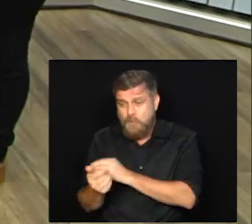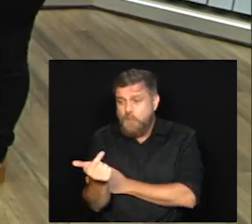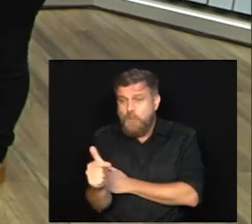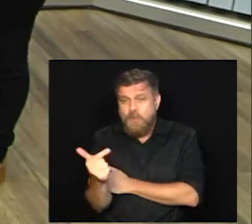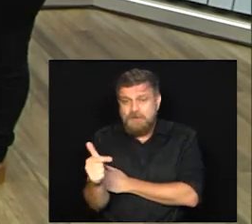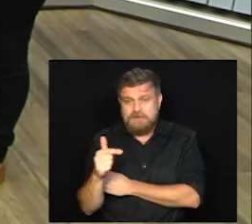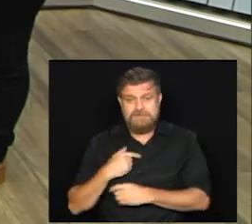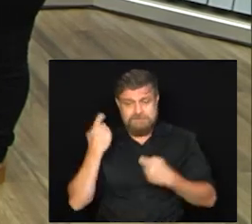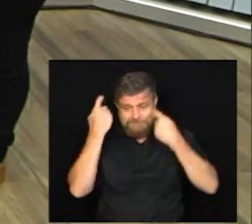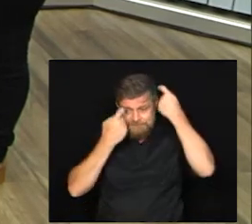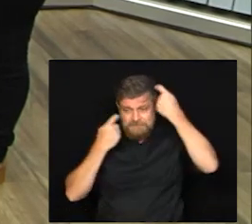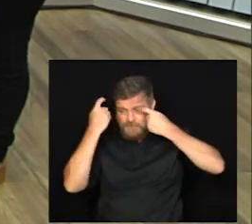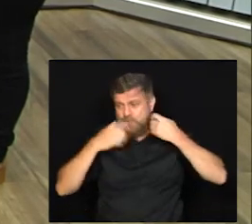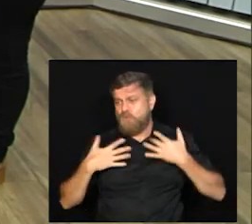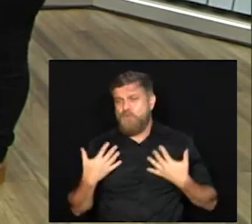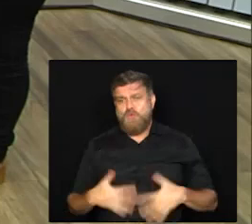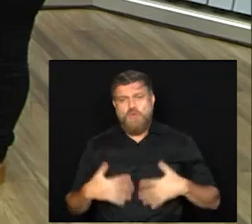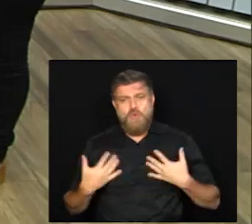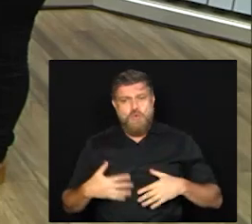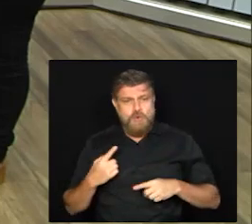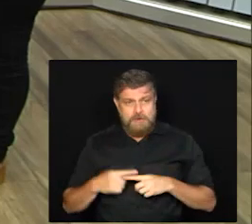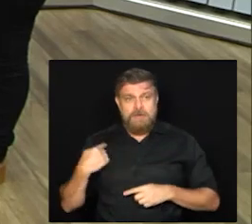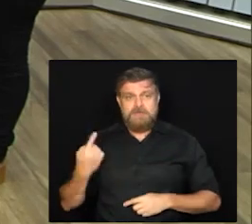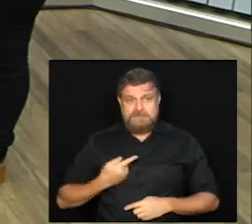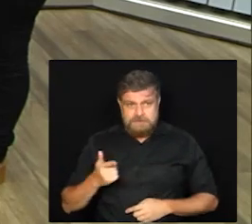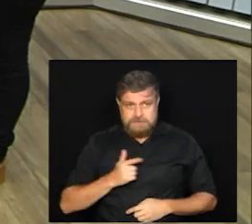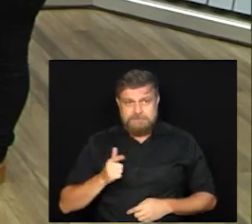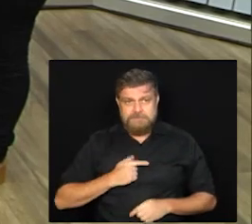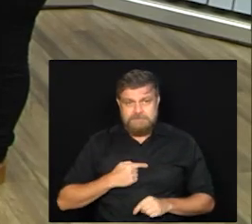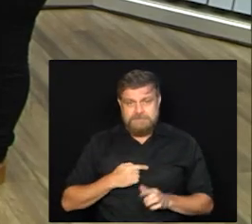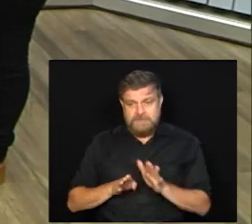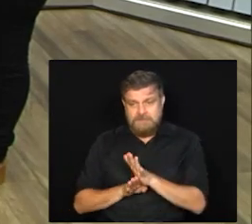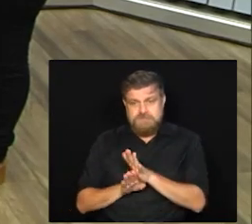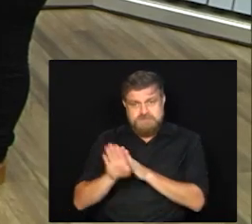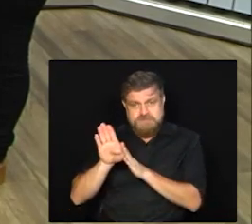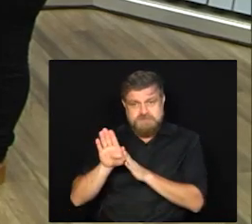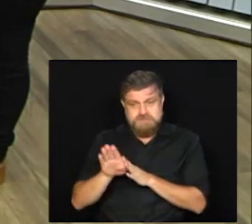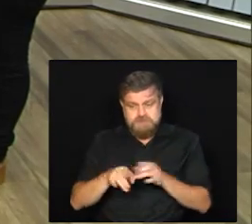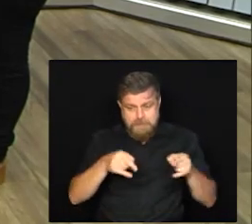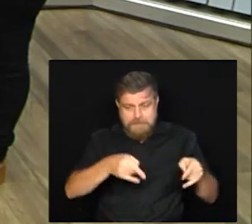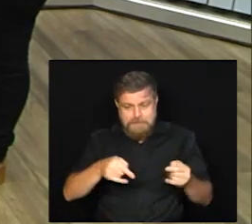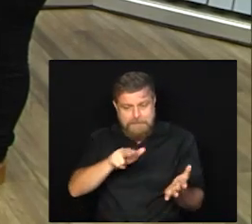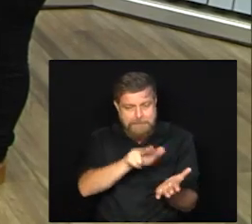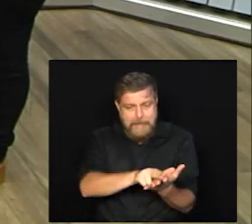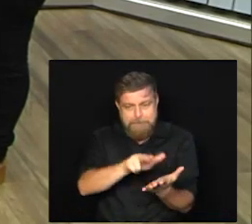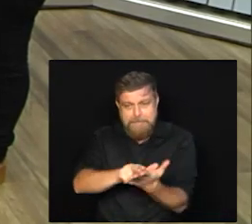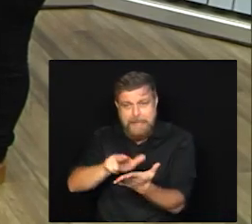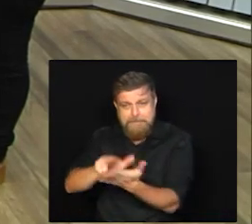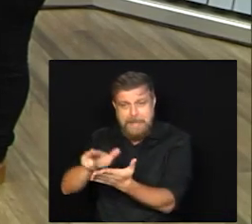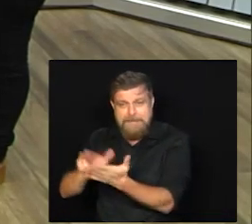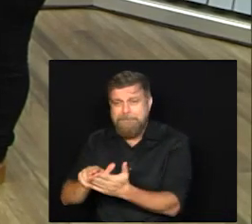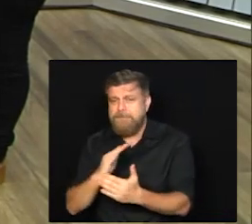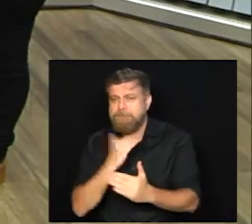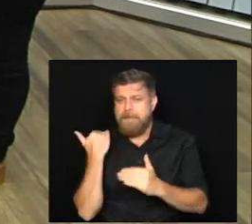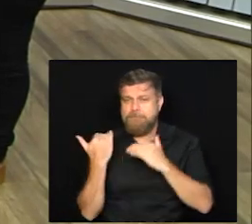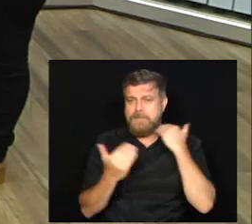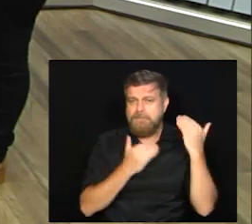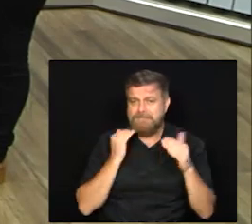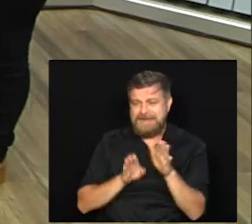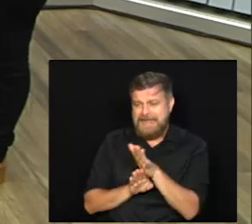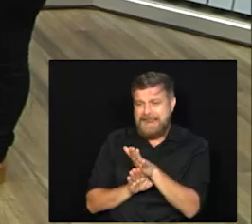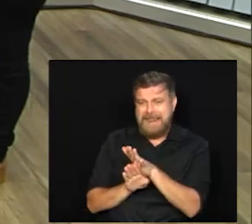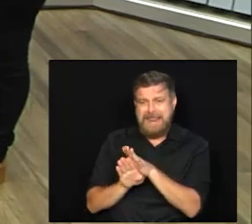vem preocupando as autoridades. Por isso que nós temos aumento na ocupação de leitos e, consequentemente, a letalidade está muito